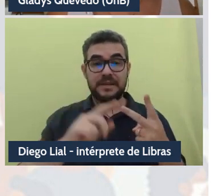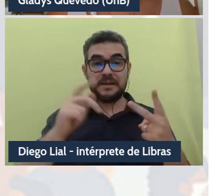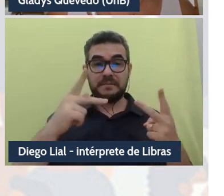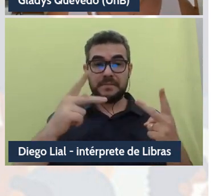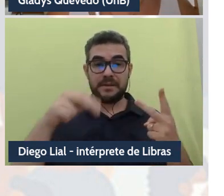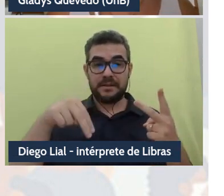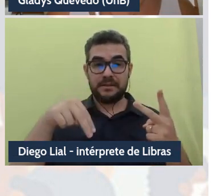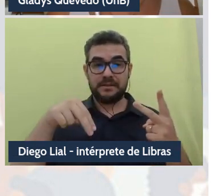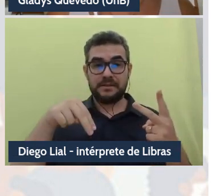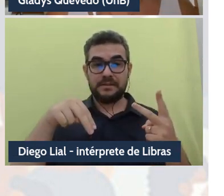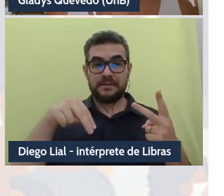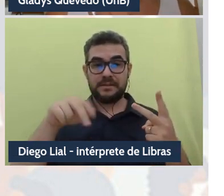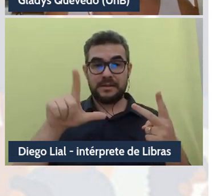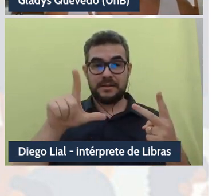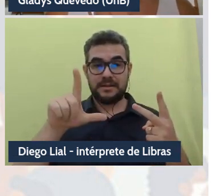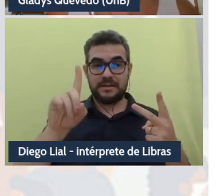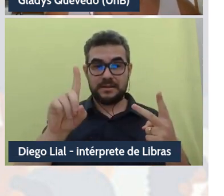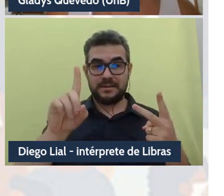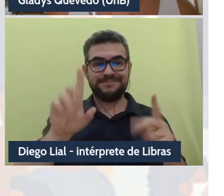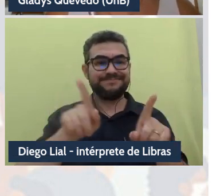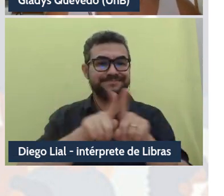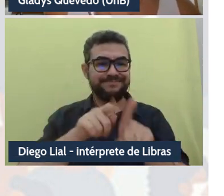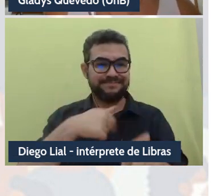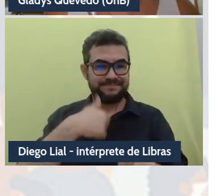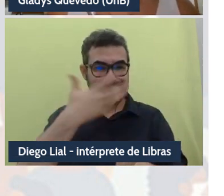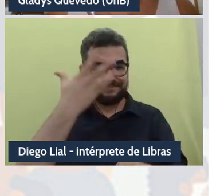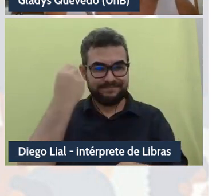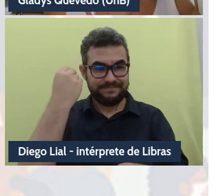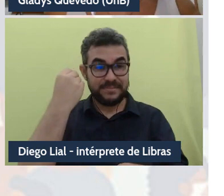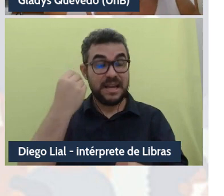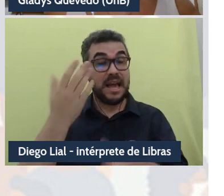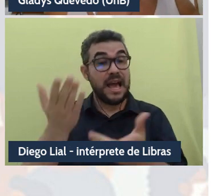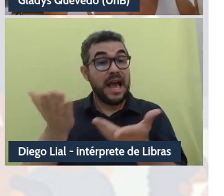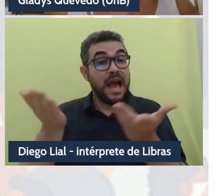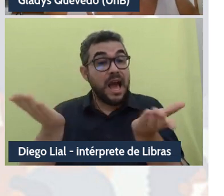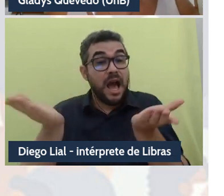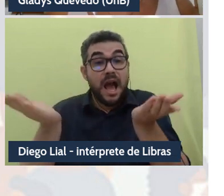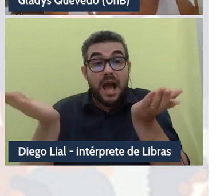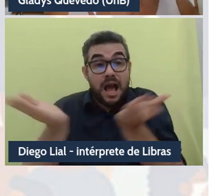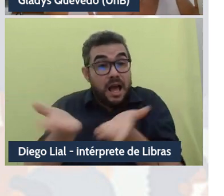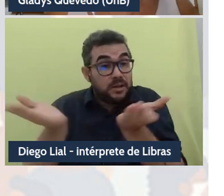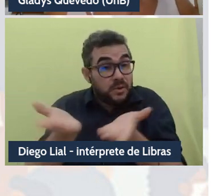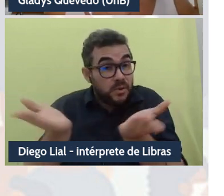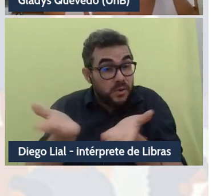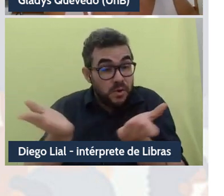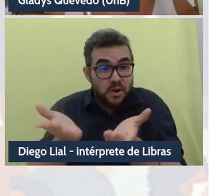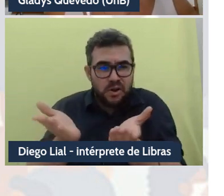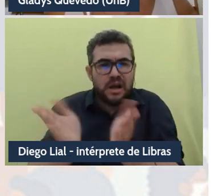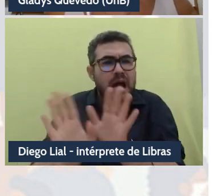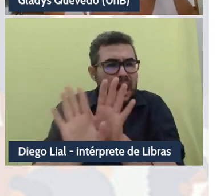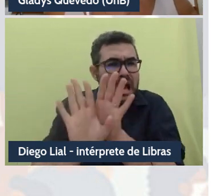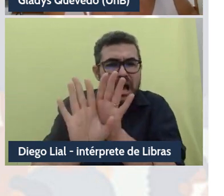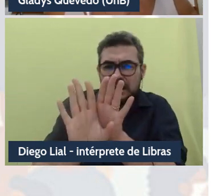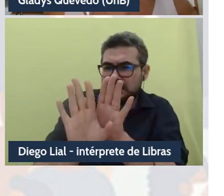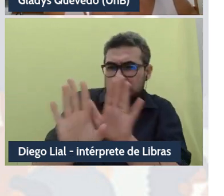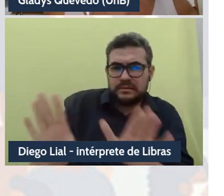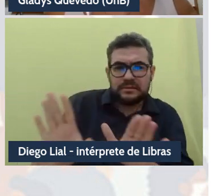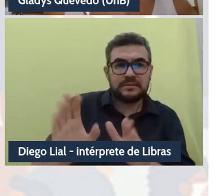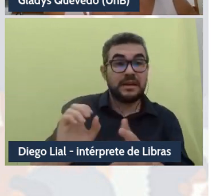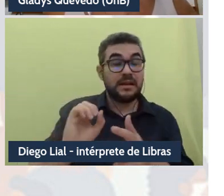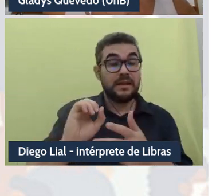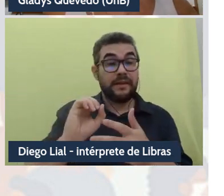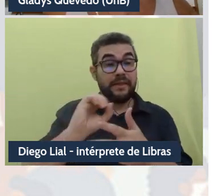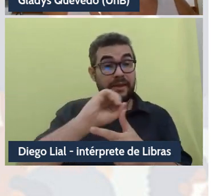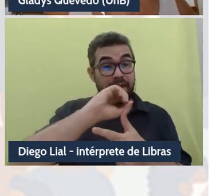também que, no momento, né, do jeito que está agora, o Enem, como política pública de avaliação, ele